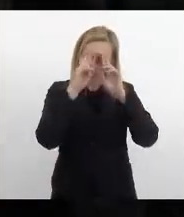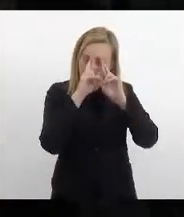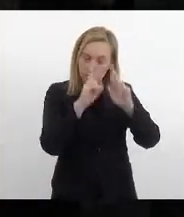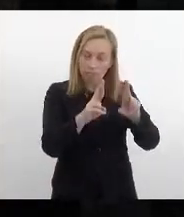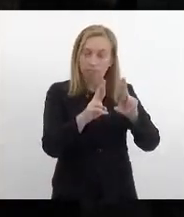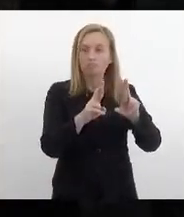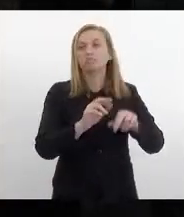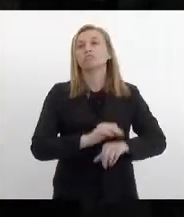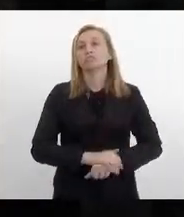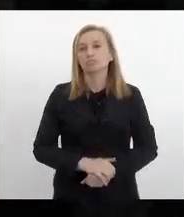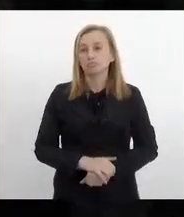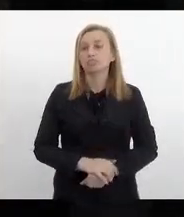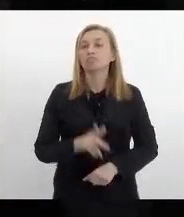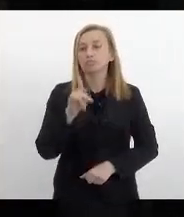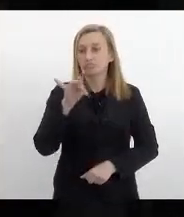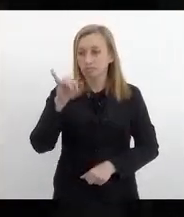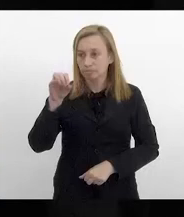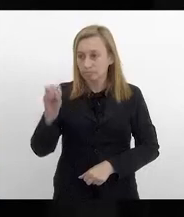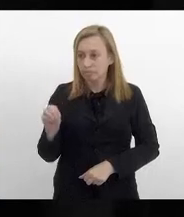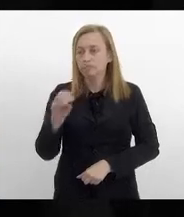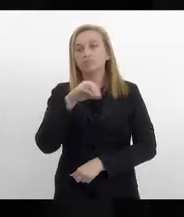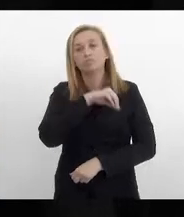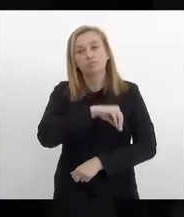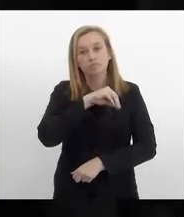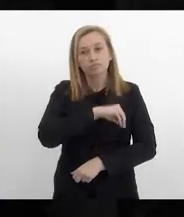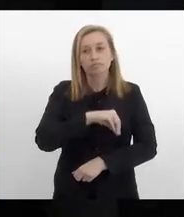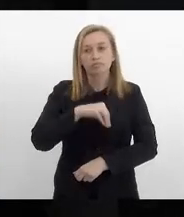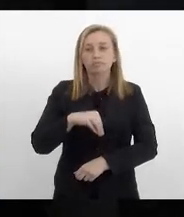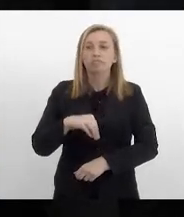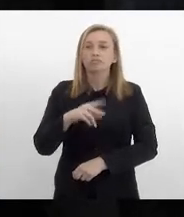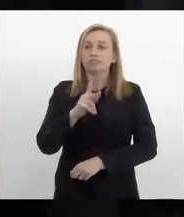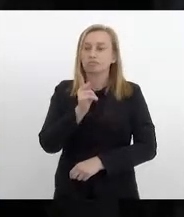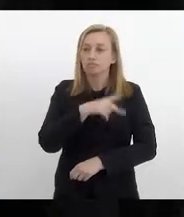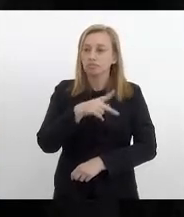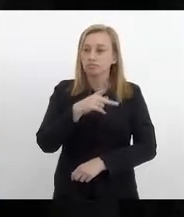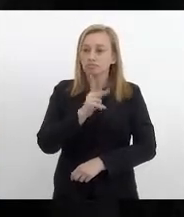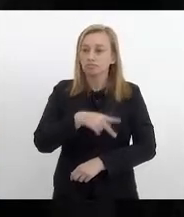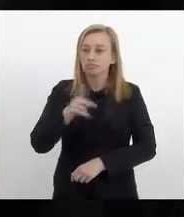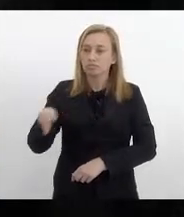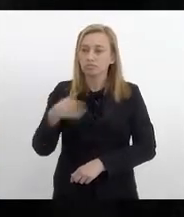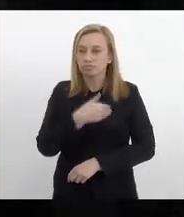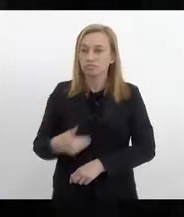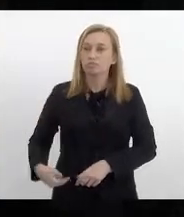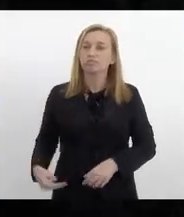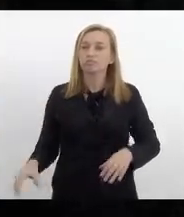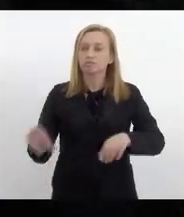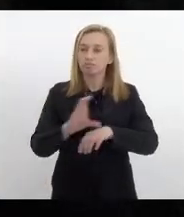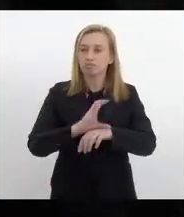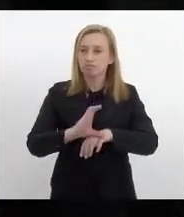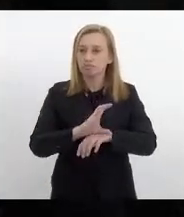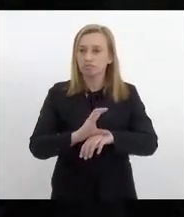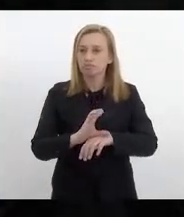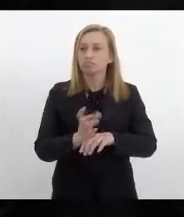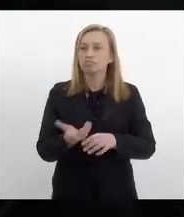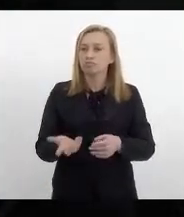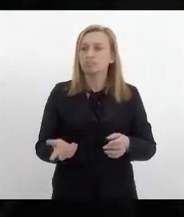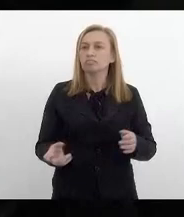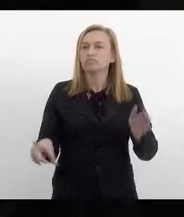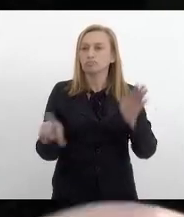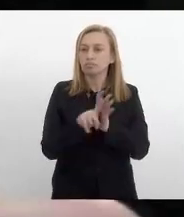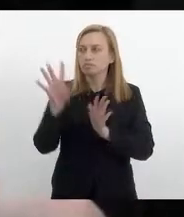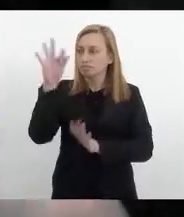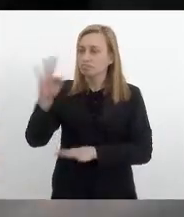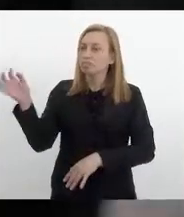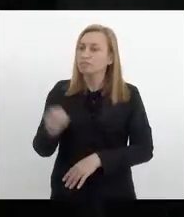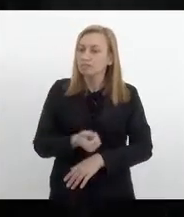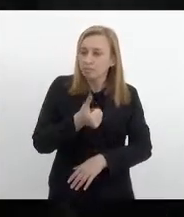respeite o piso salarial do Magistério Público conforme a legislação federal. É pouco, mas é o mínimo